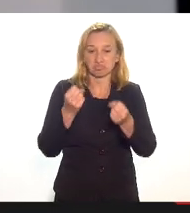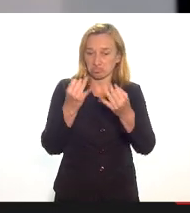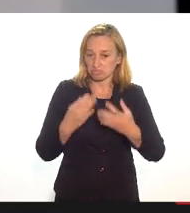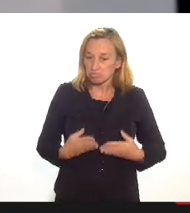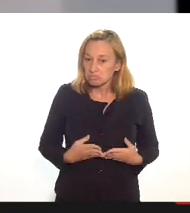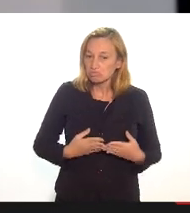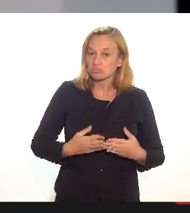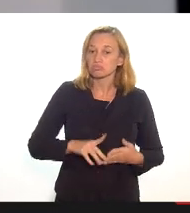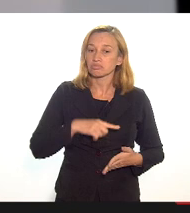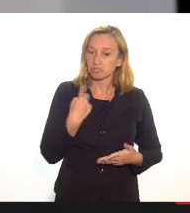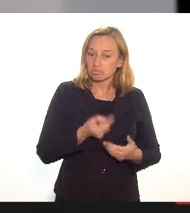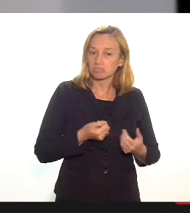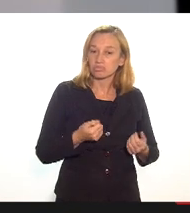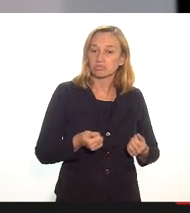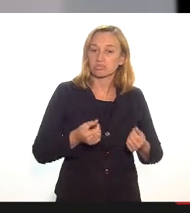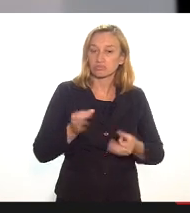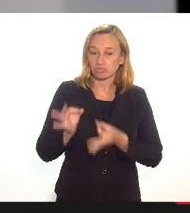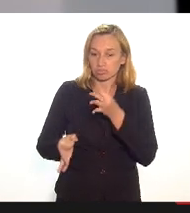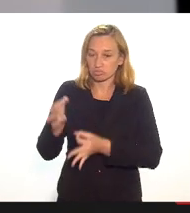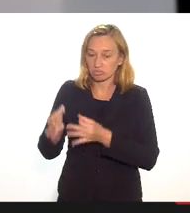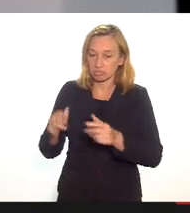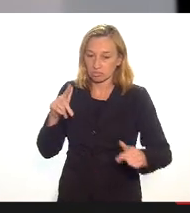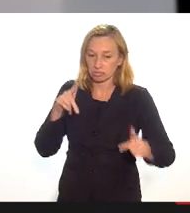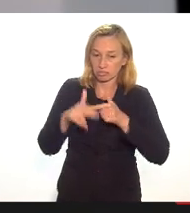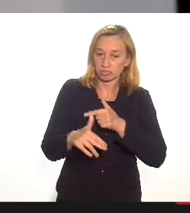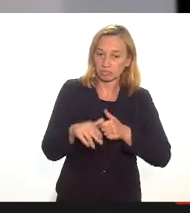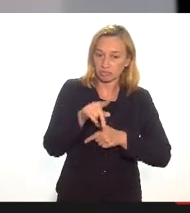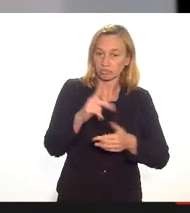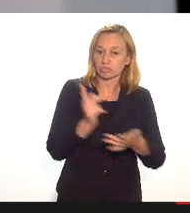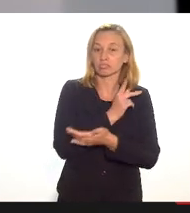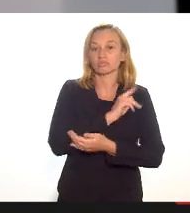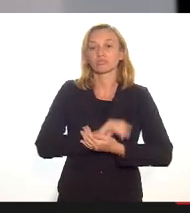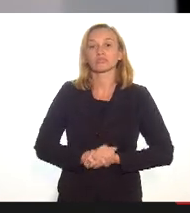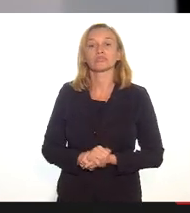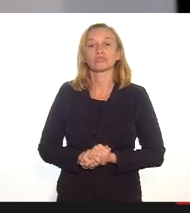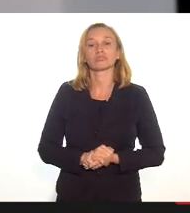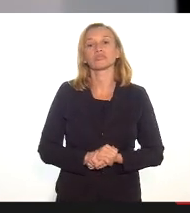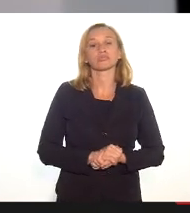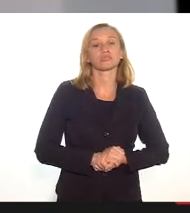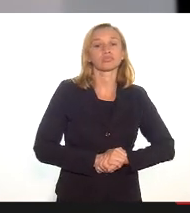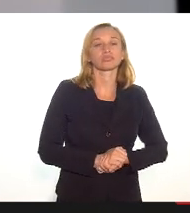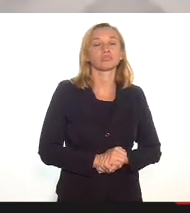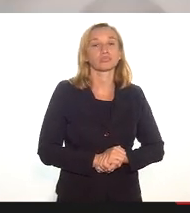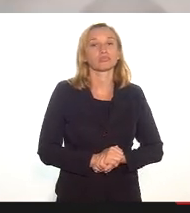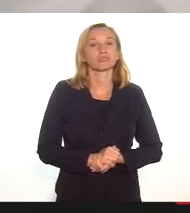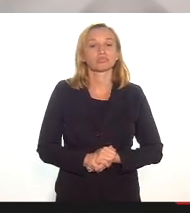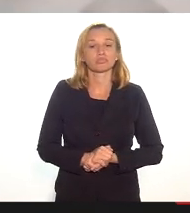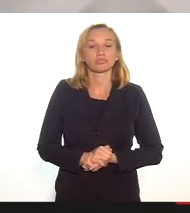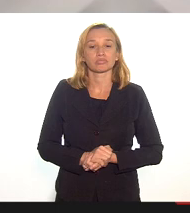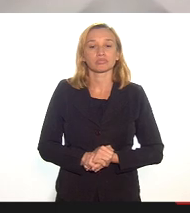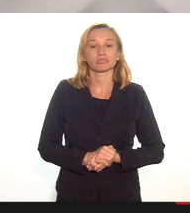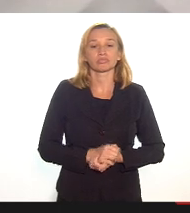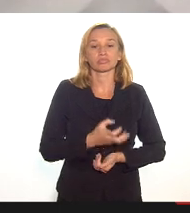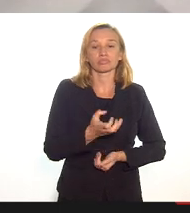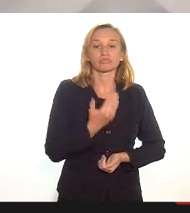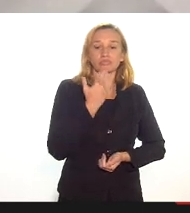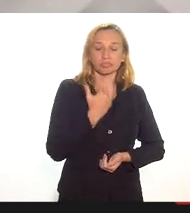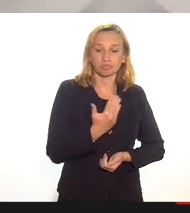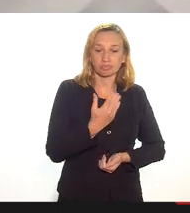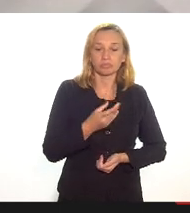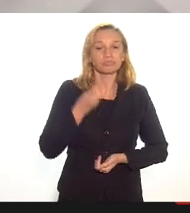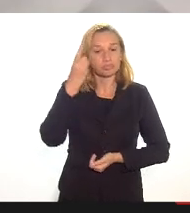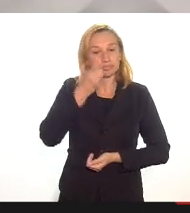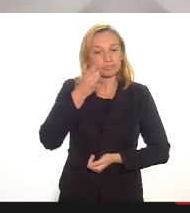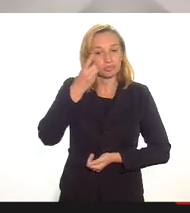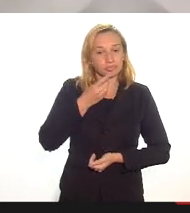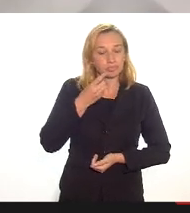explicados, nós temos que judicialmente impedir também que eles aconteçam. Eu queria... pedir apenas, deputada